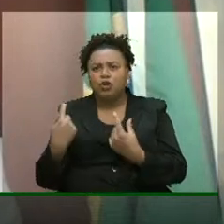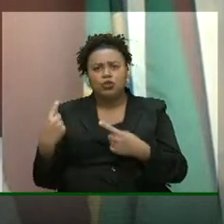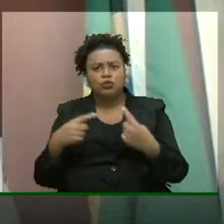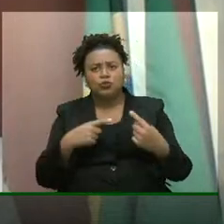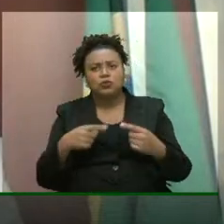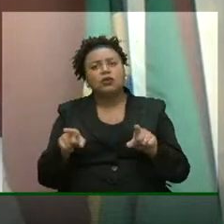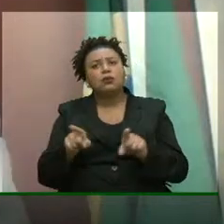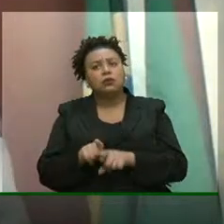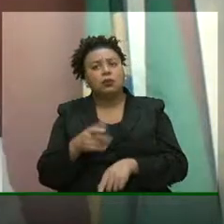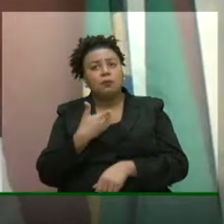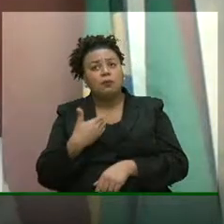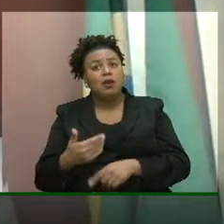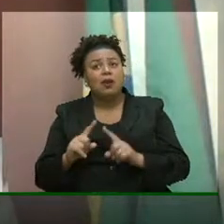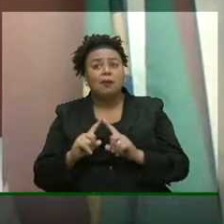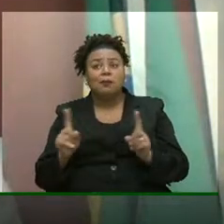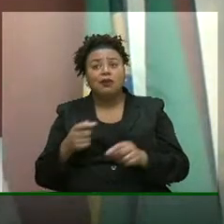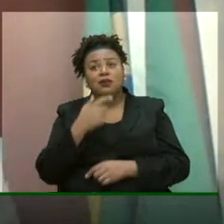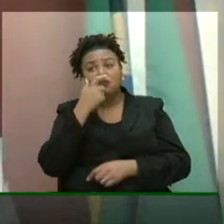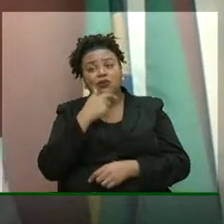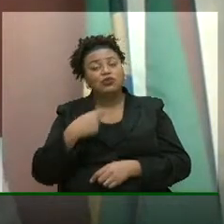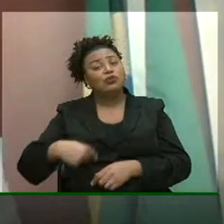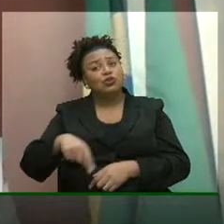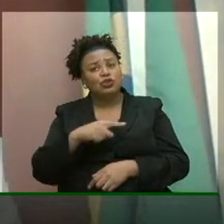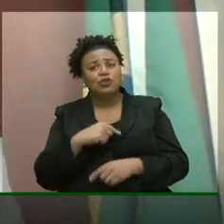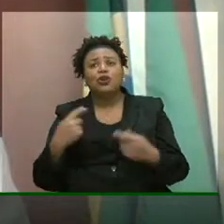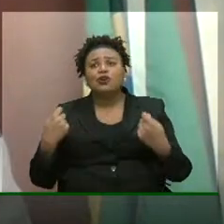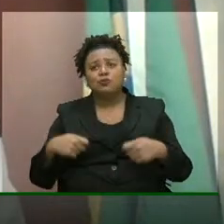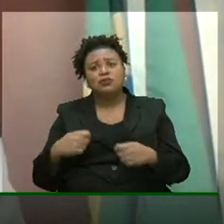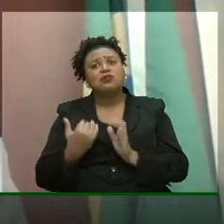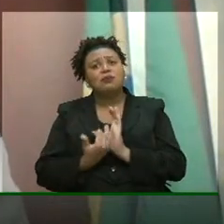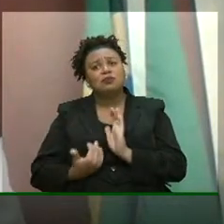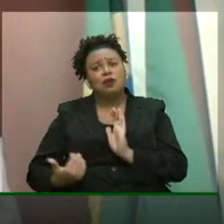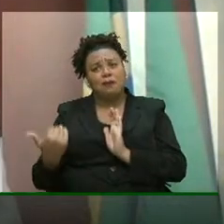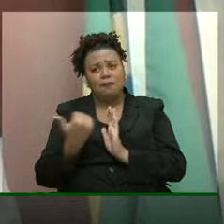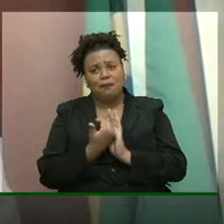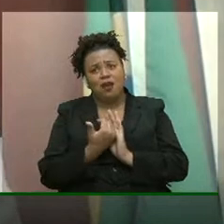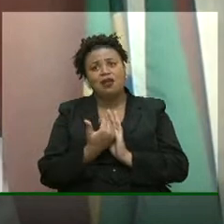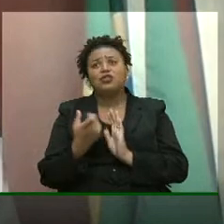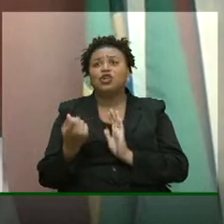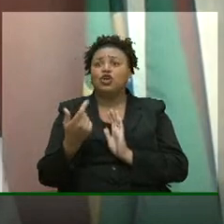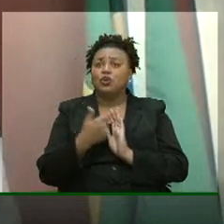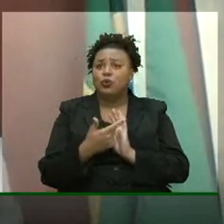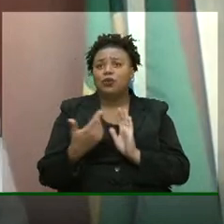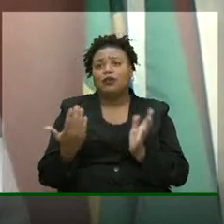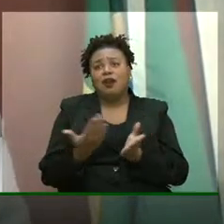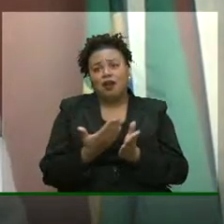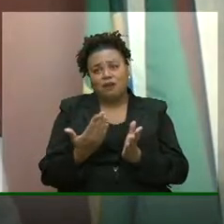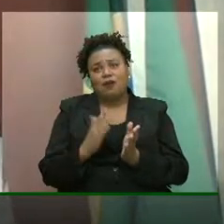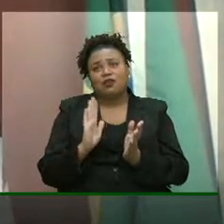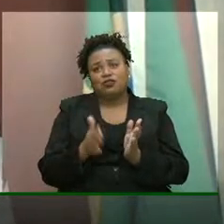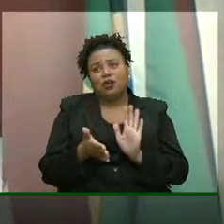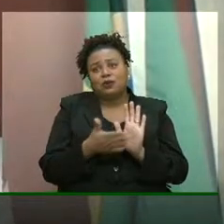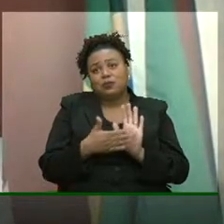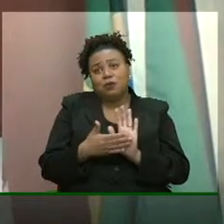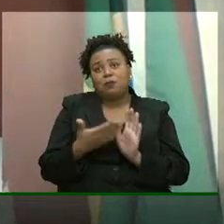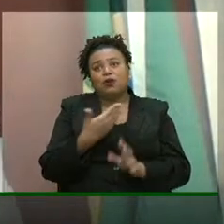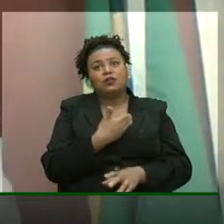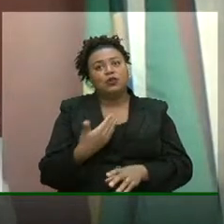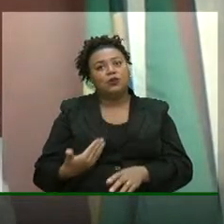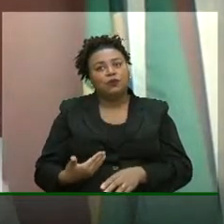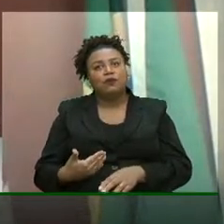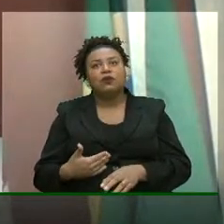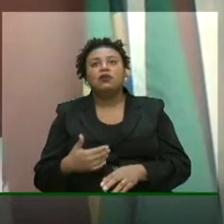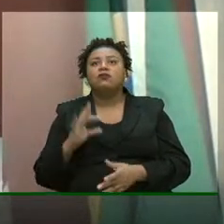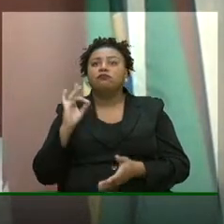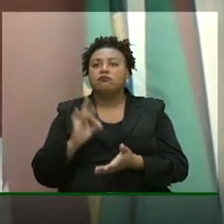próprio governo, mas eu acho que nós precisaríamos ir além, né, do que estamos indo agora, né, com esta proposta do governo, e,